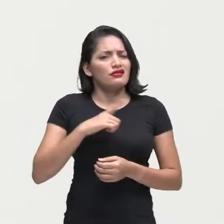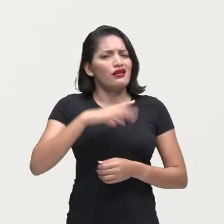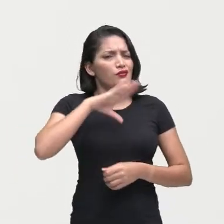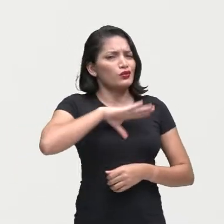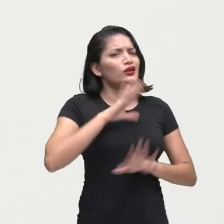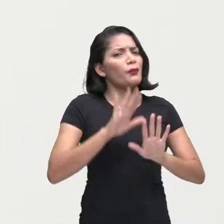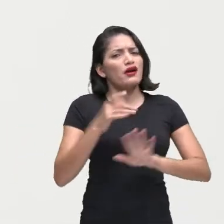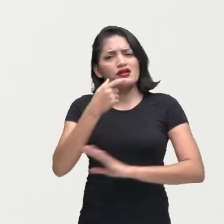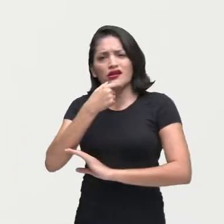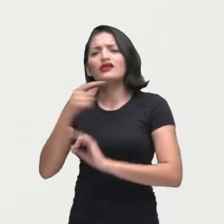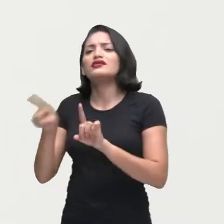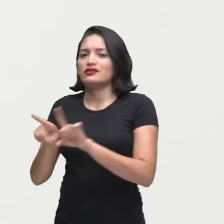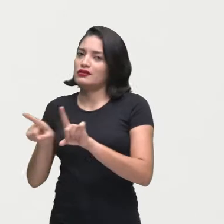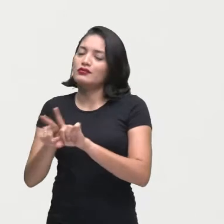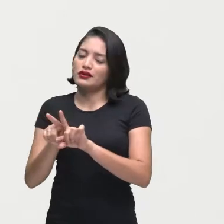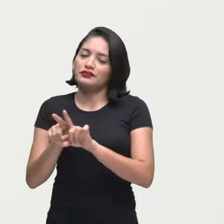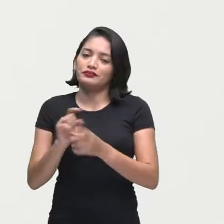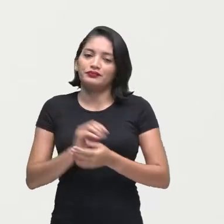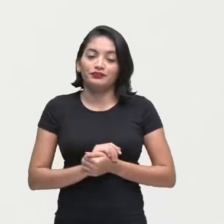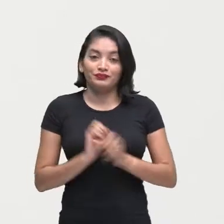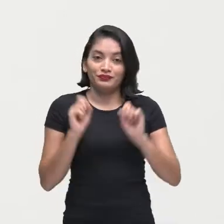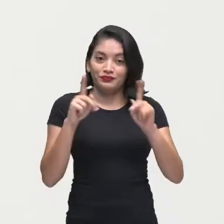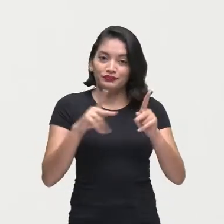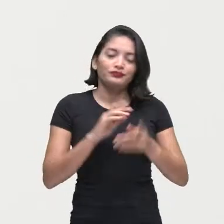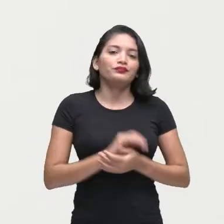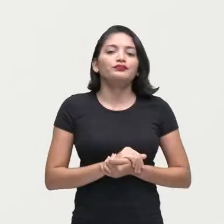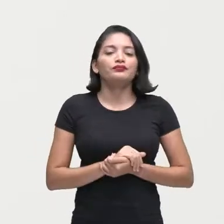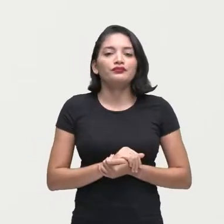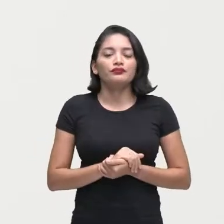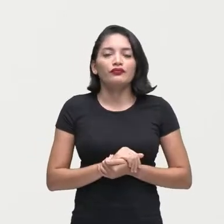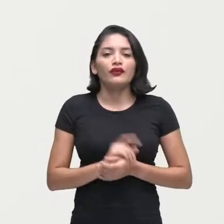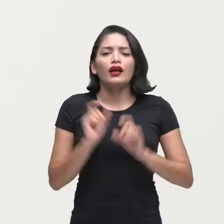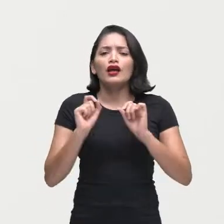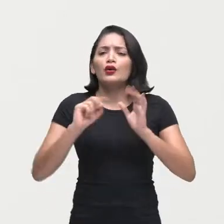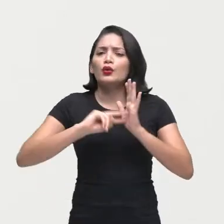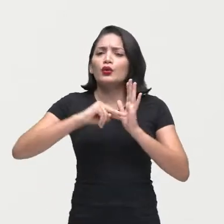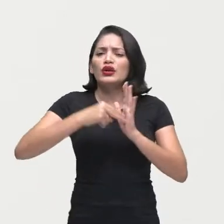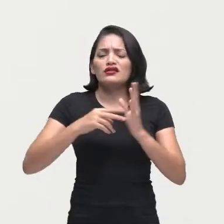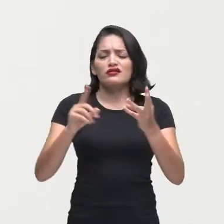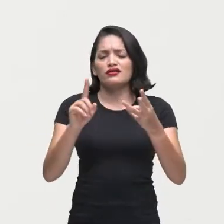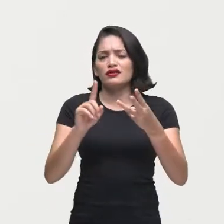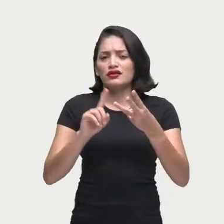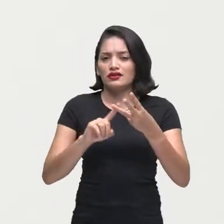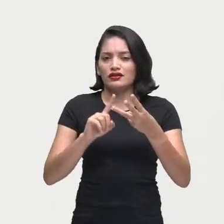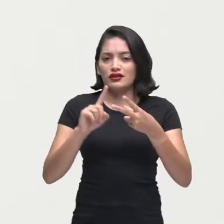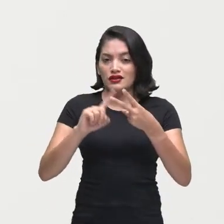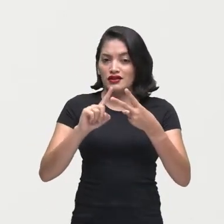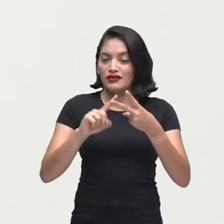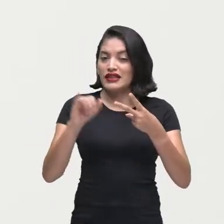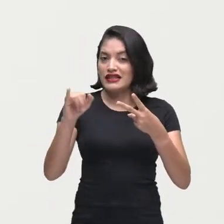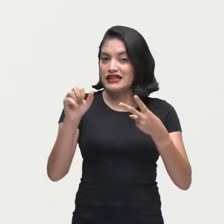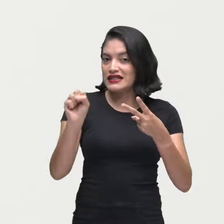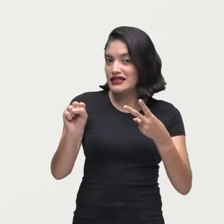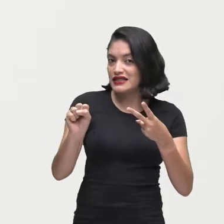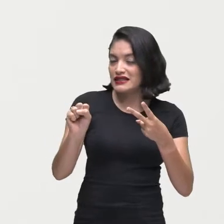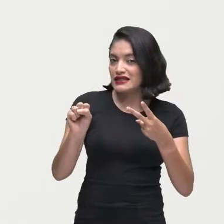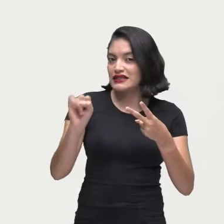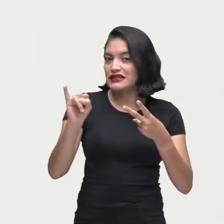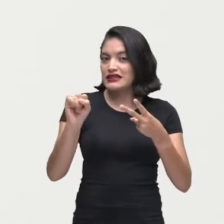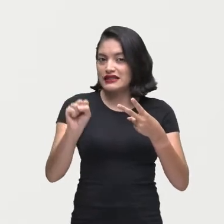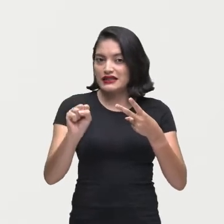não é mas inglês só seremos dessa forma Tudo bem então o que que significa o ir E